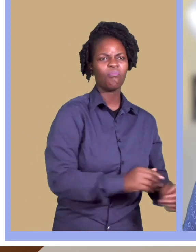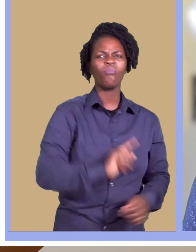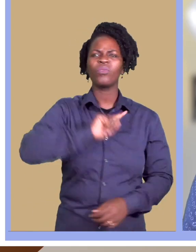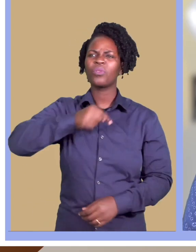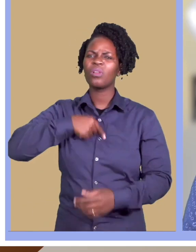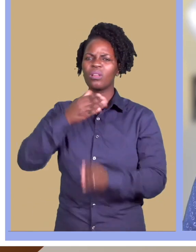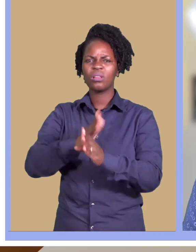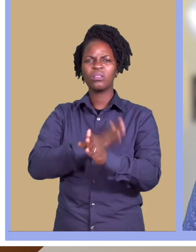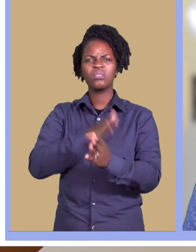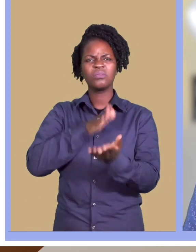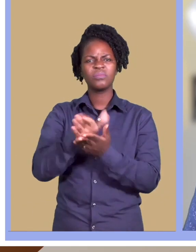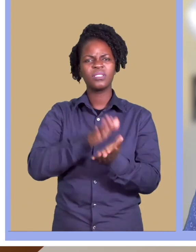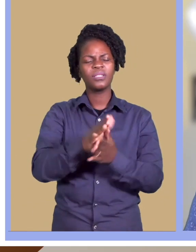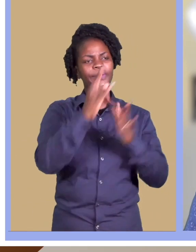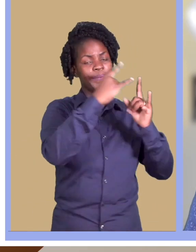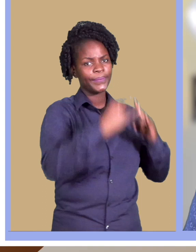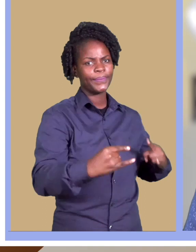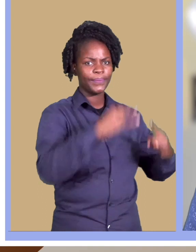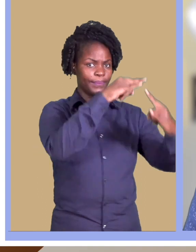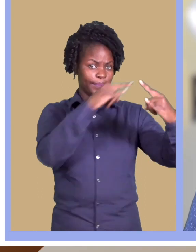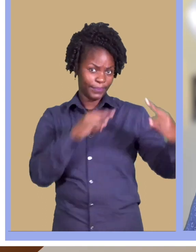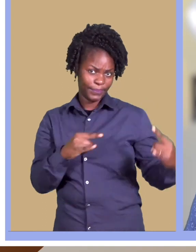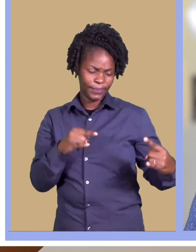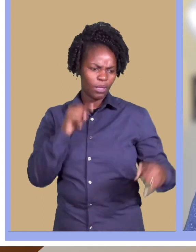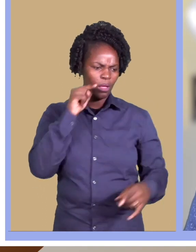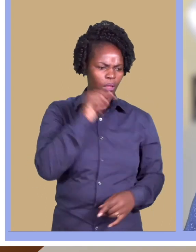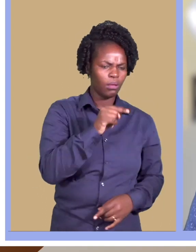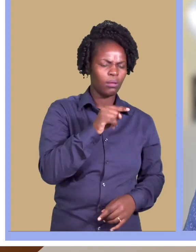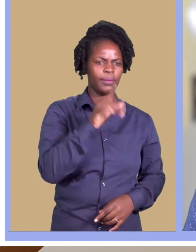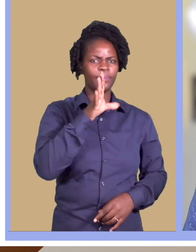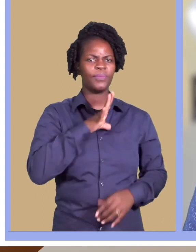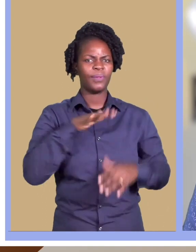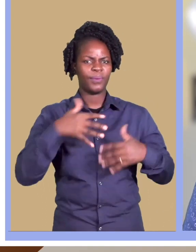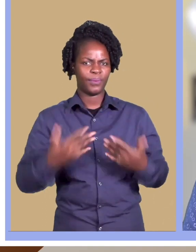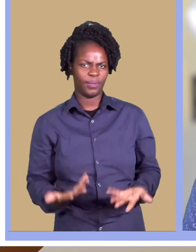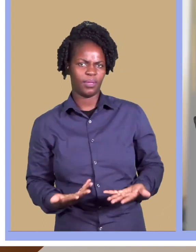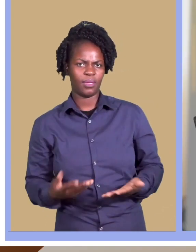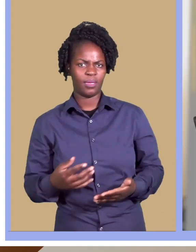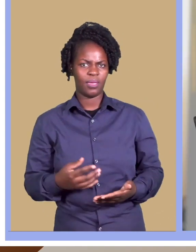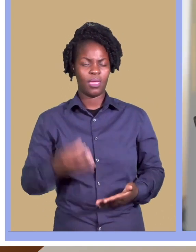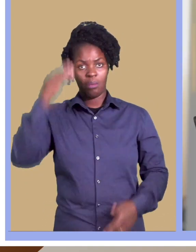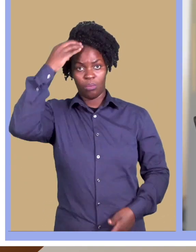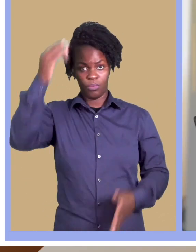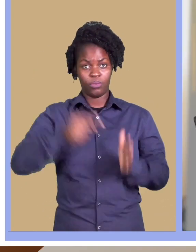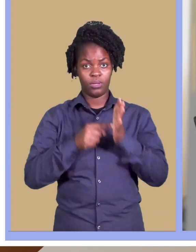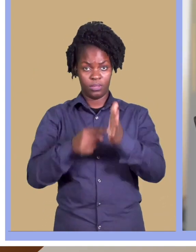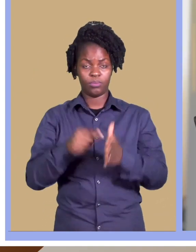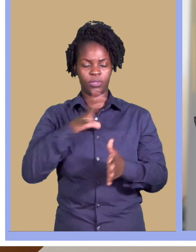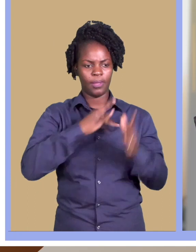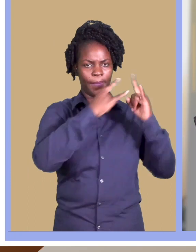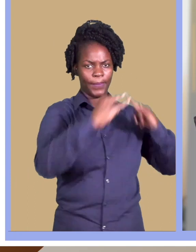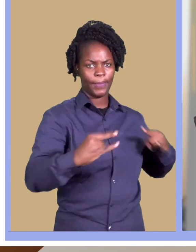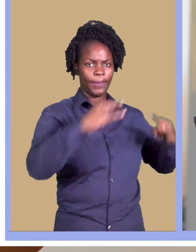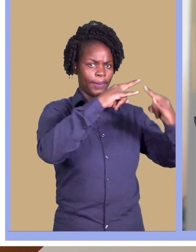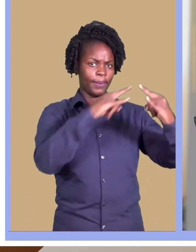acomodação, lá existem, aqui em Maputo, por exemplo, tem alguns centros, não sei,